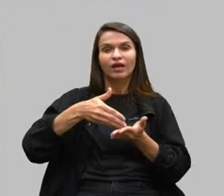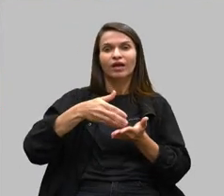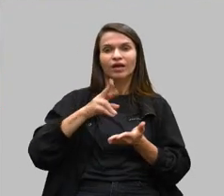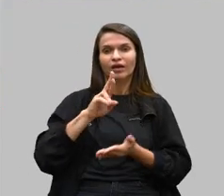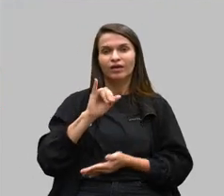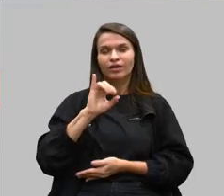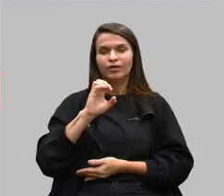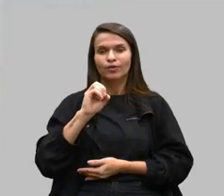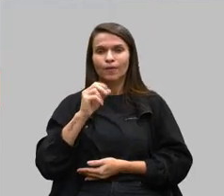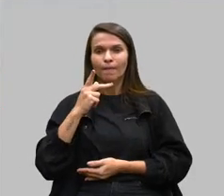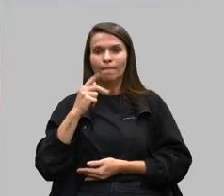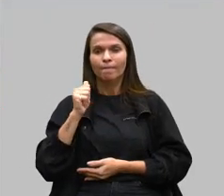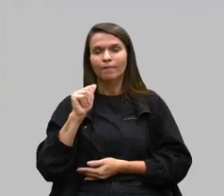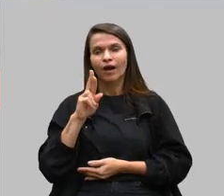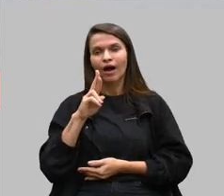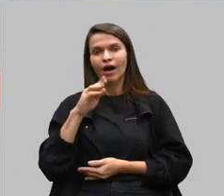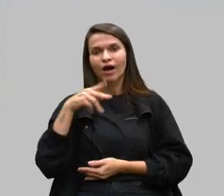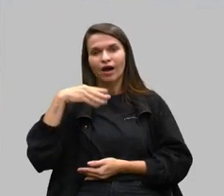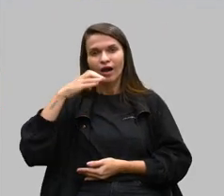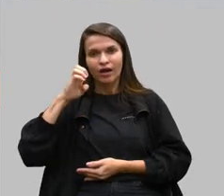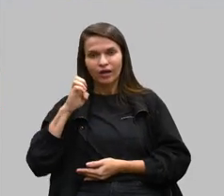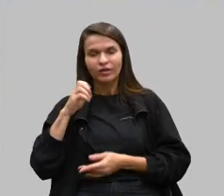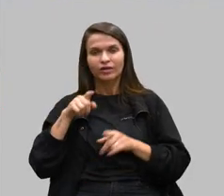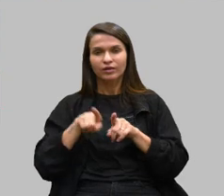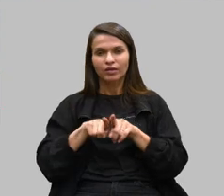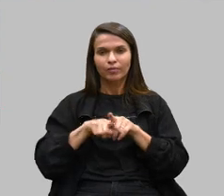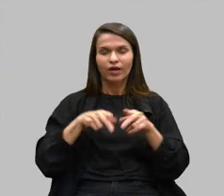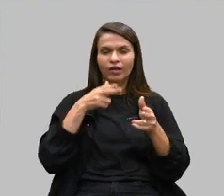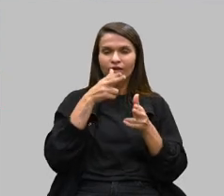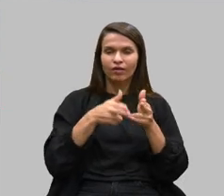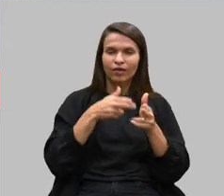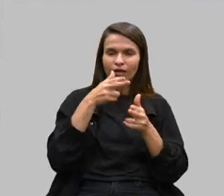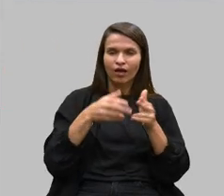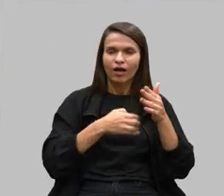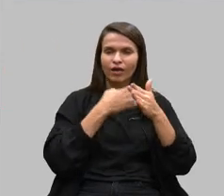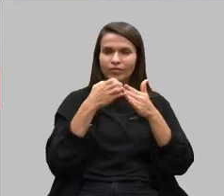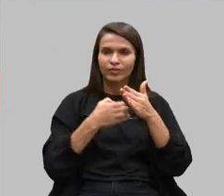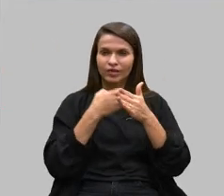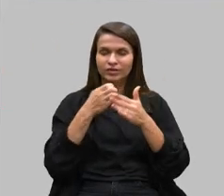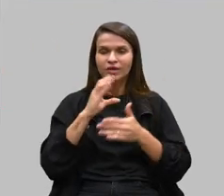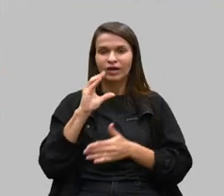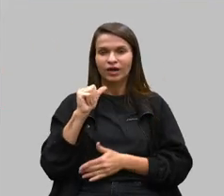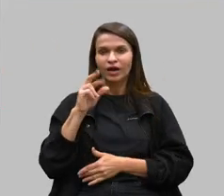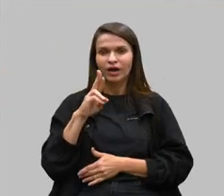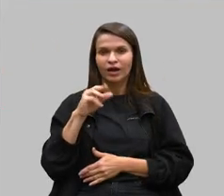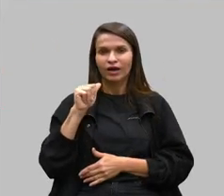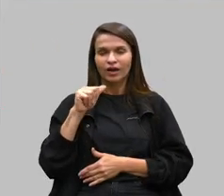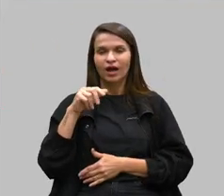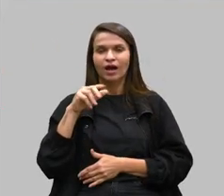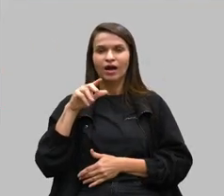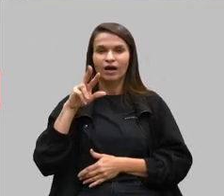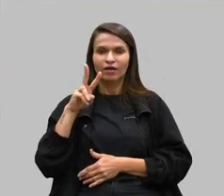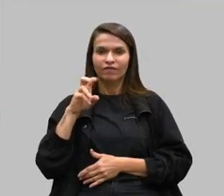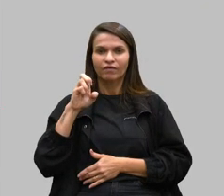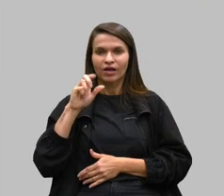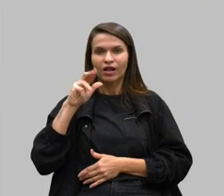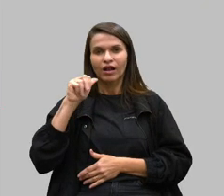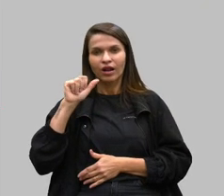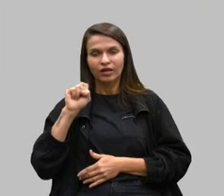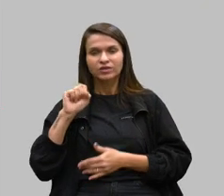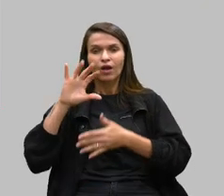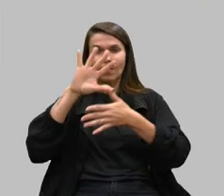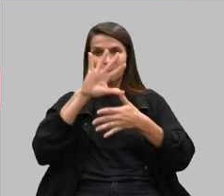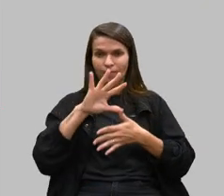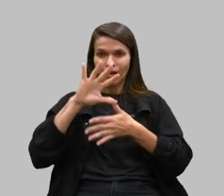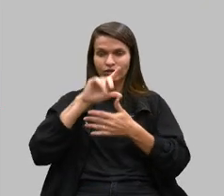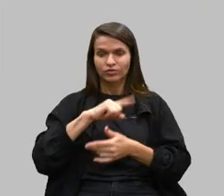A Ferrovia binas a multimodal Caravelas Esse é o mapa do que nós temos né